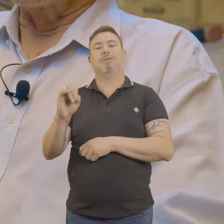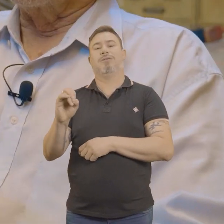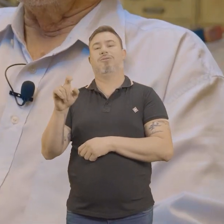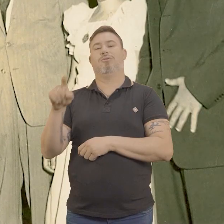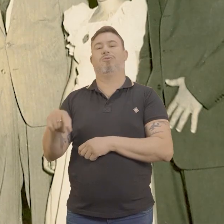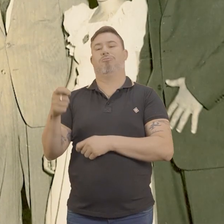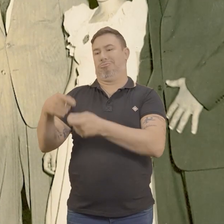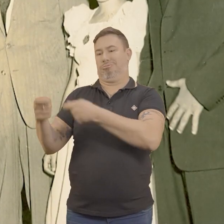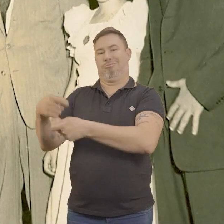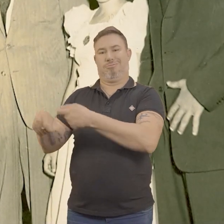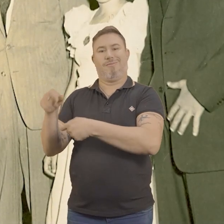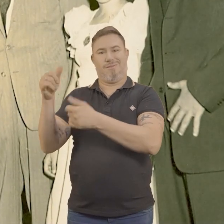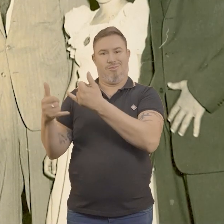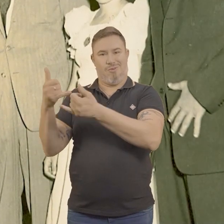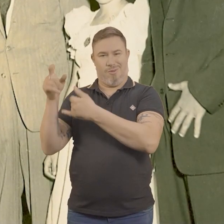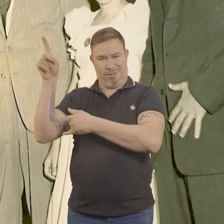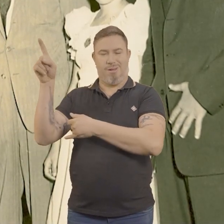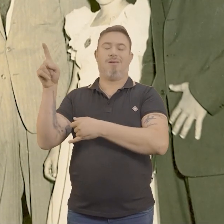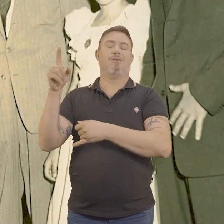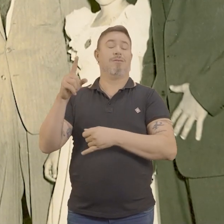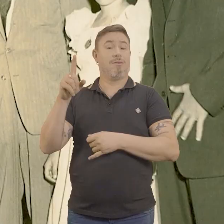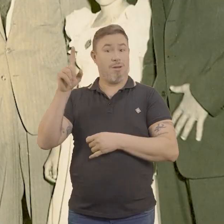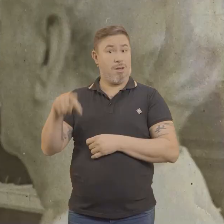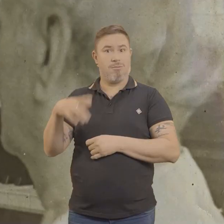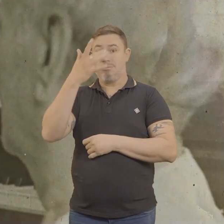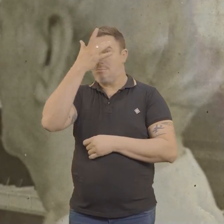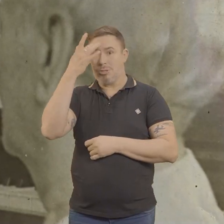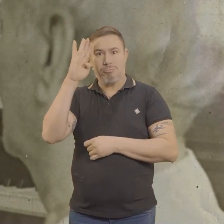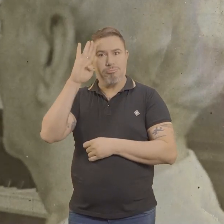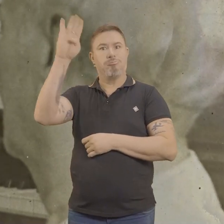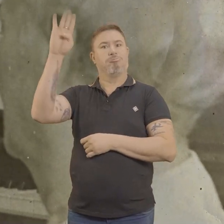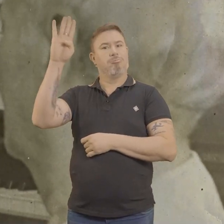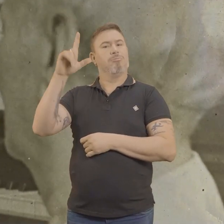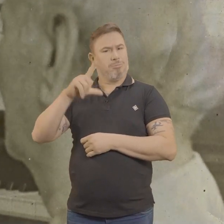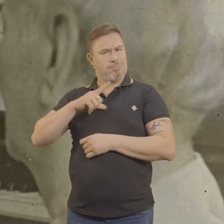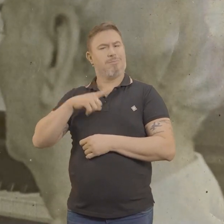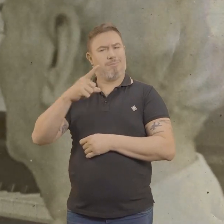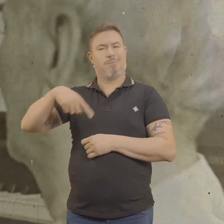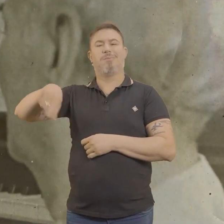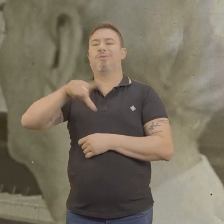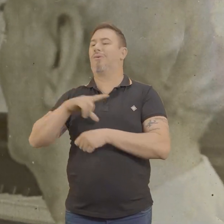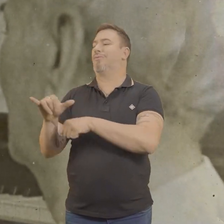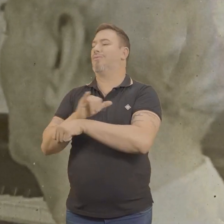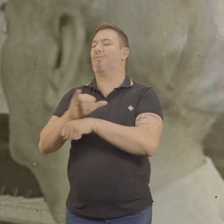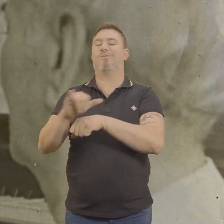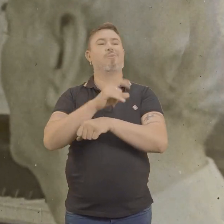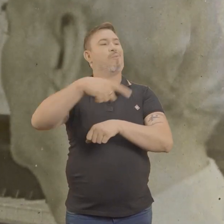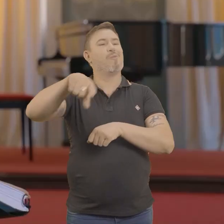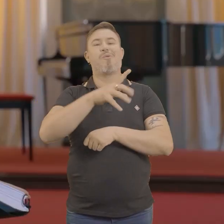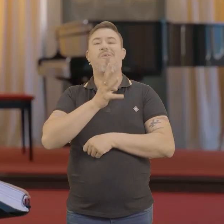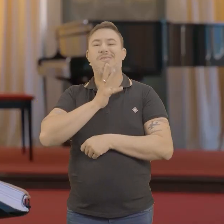artistas daqui para lá. Quer dizer, era uma pessoa altamente entrosada no meio